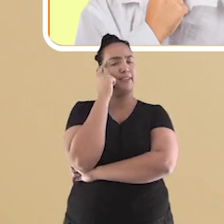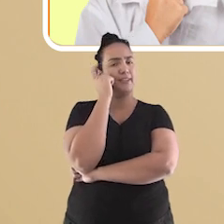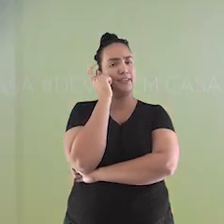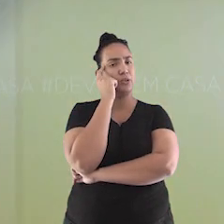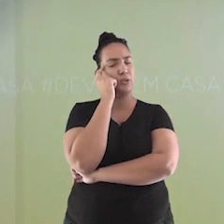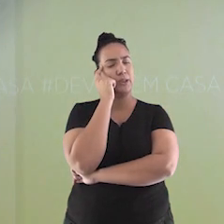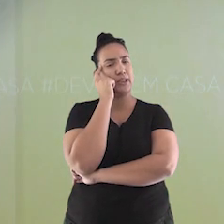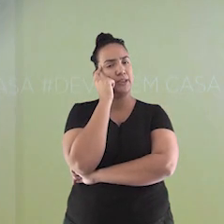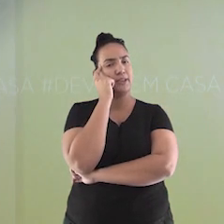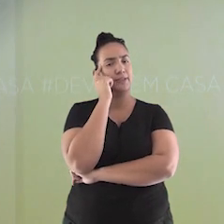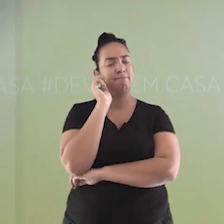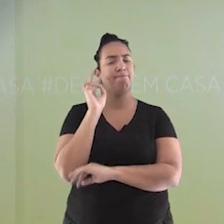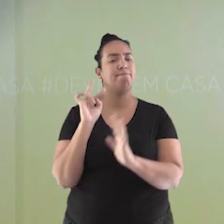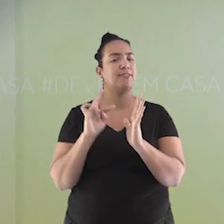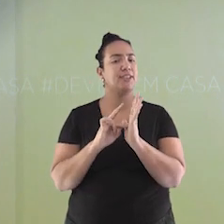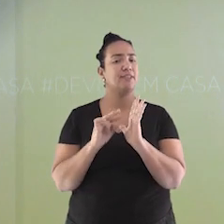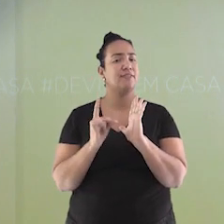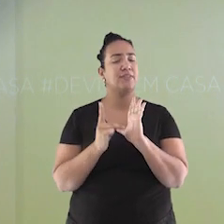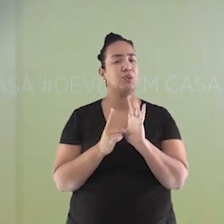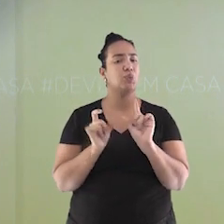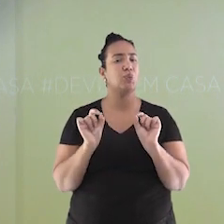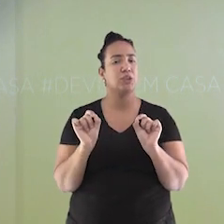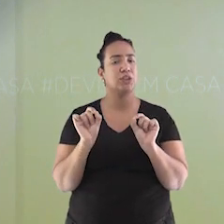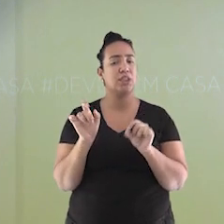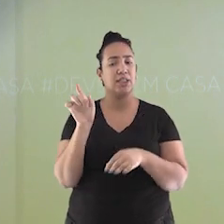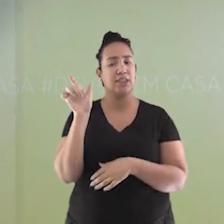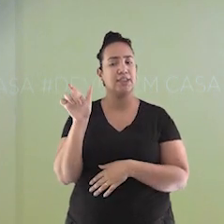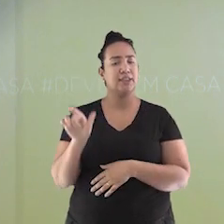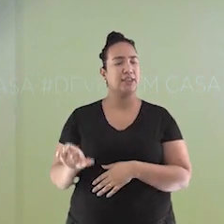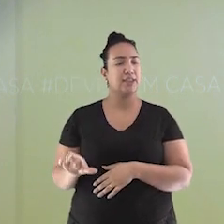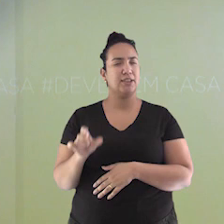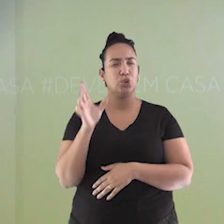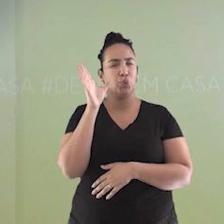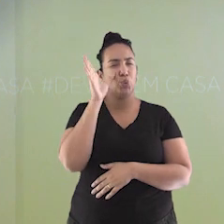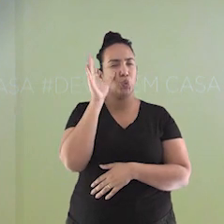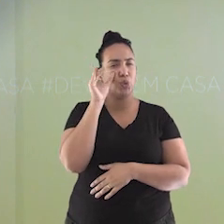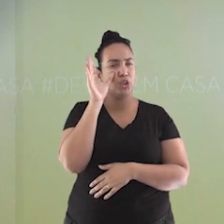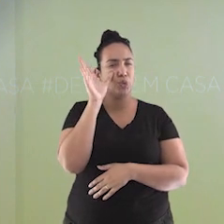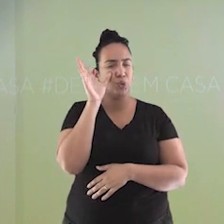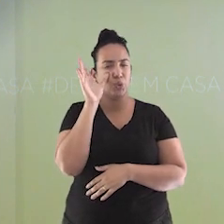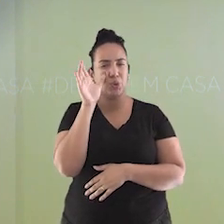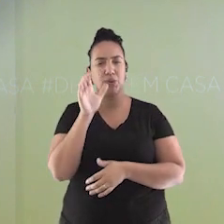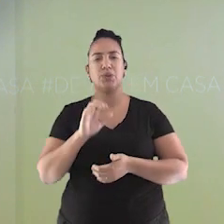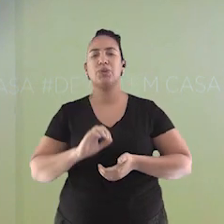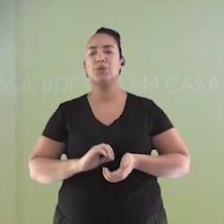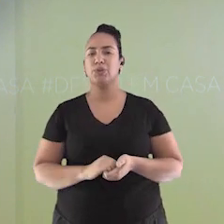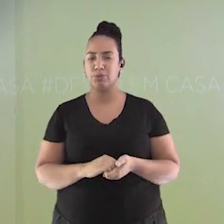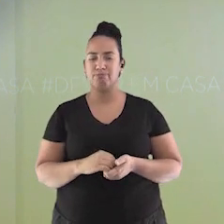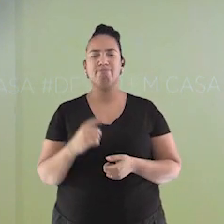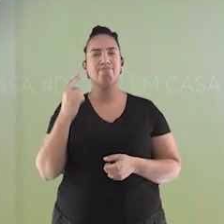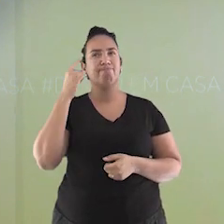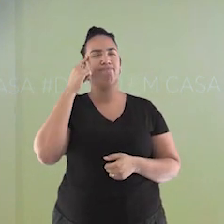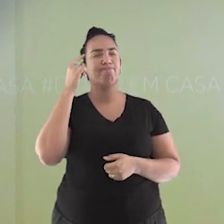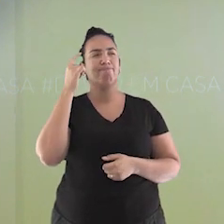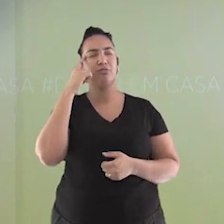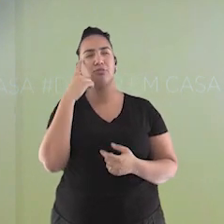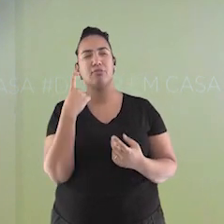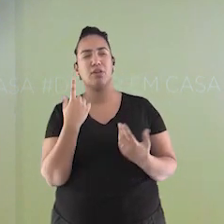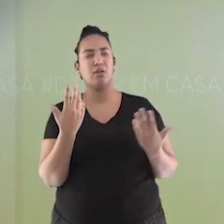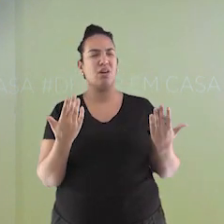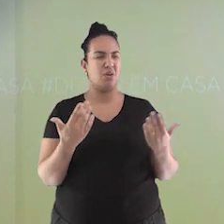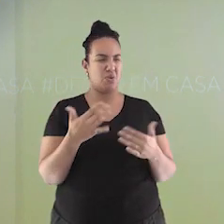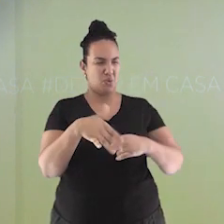encafifado. Sabe o que isso significa? Ele ficou cismado. Não parava de pensar